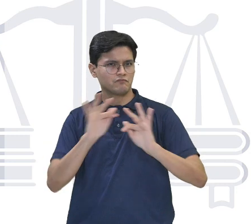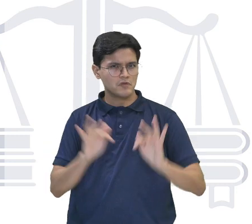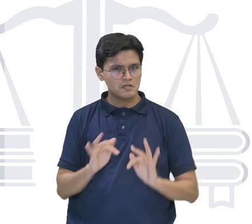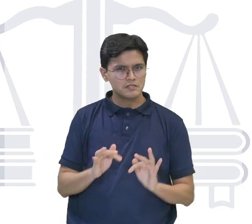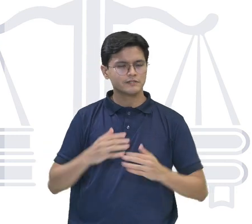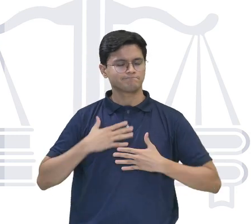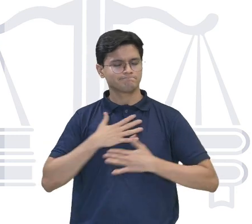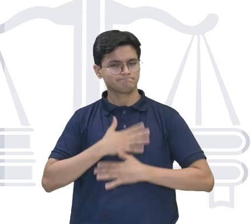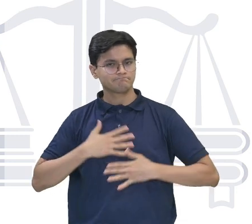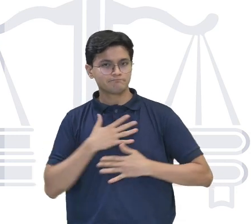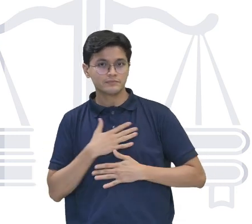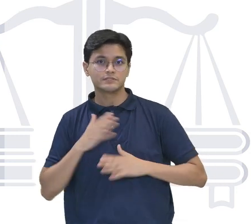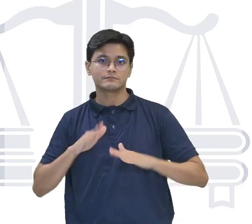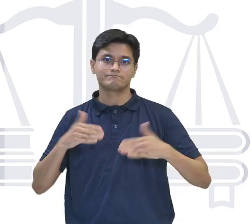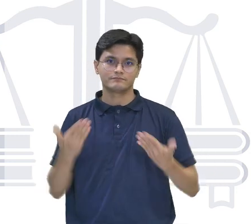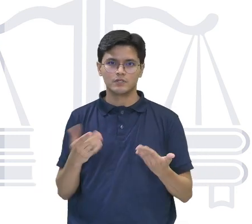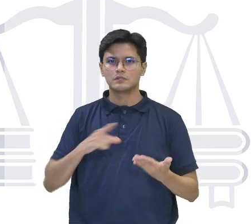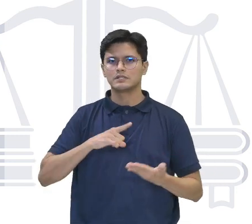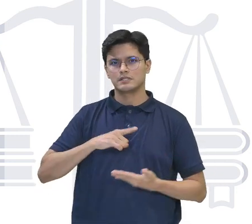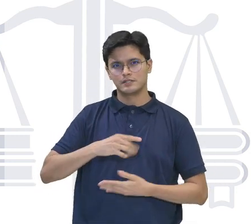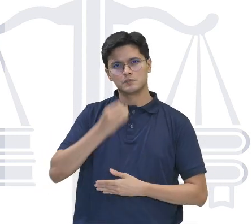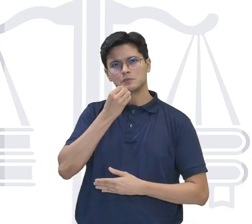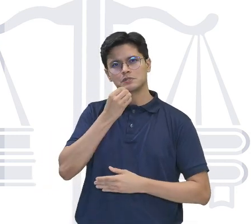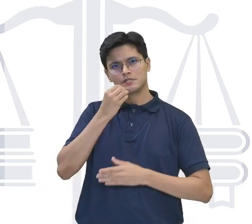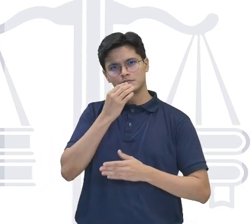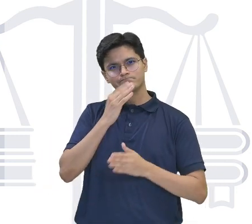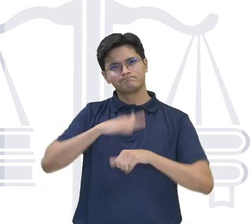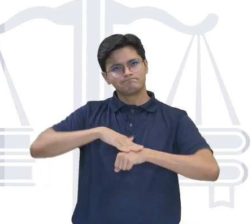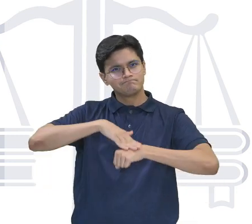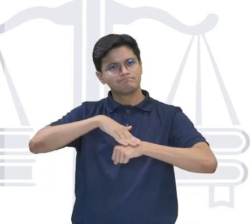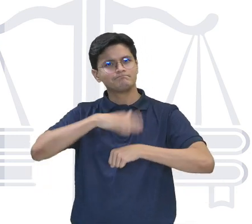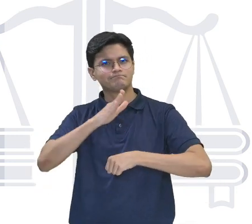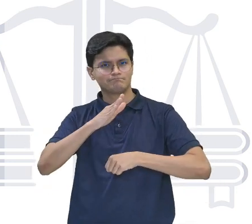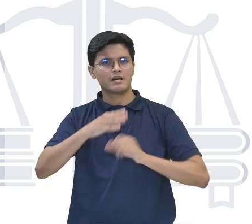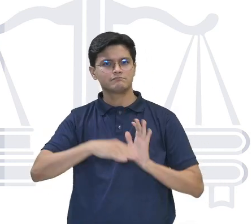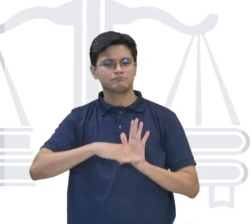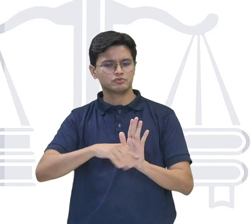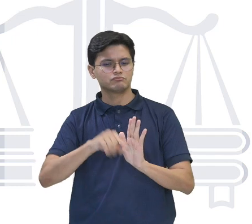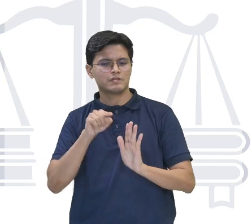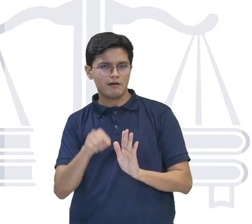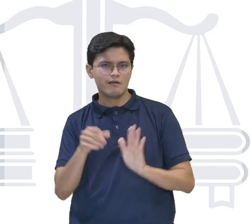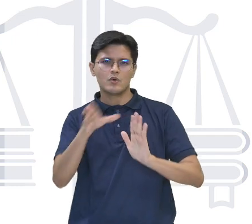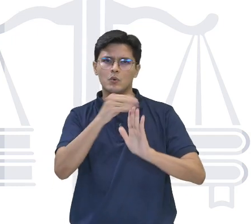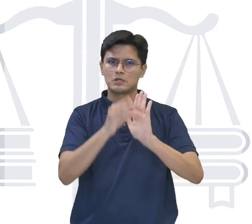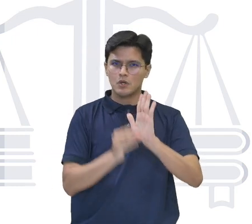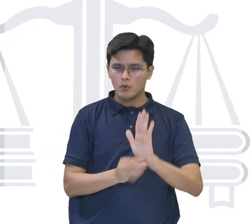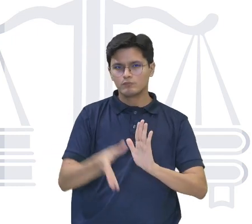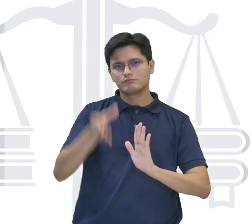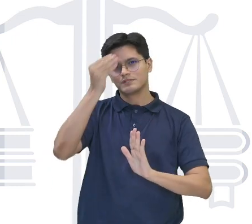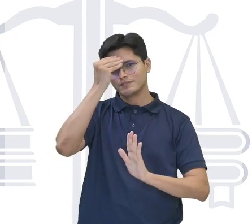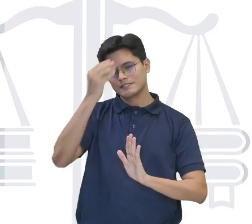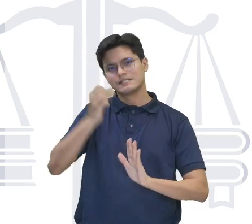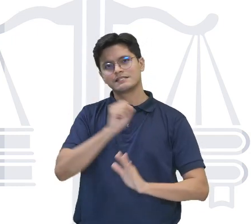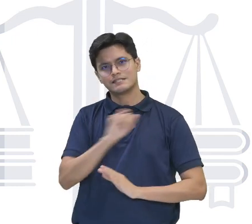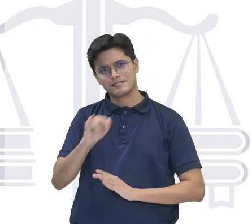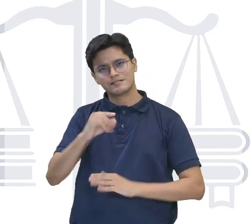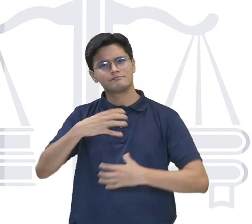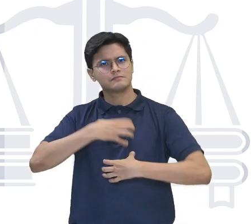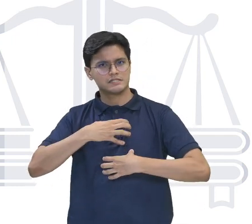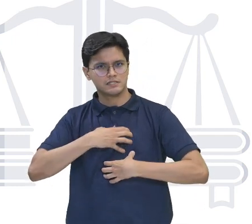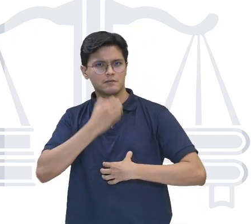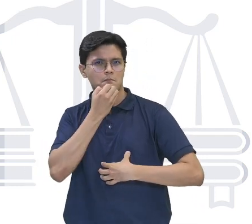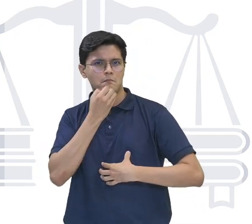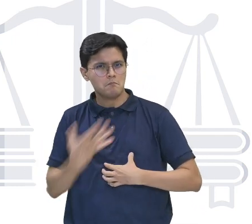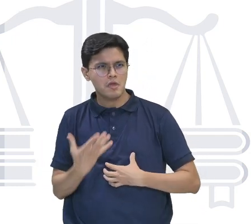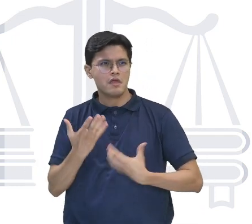mais, né, explorem mais os conteúdos, é muito melhor quando ele se sente feliz, quando ele está alegre, quando ele está motivado, não é verdade?